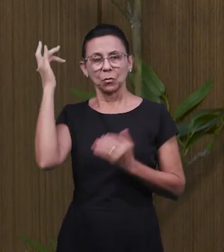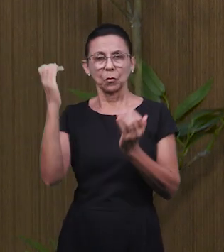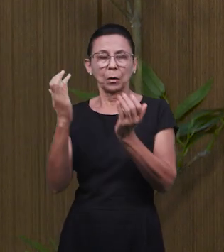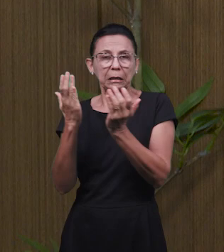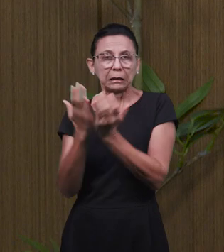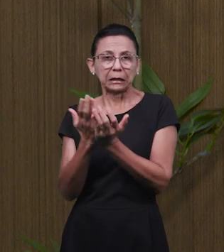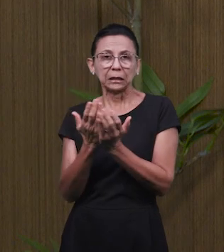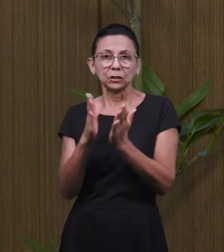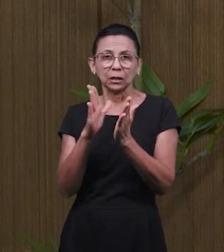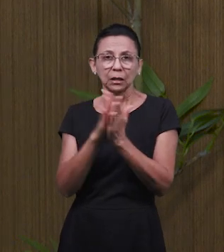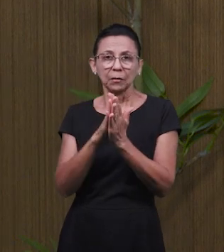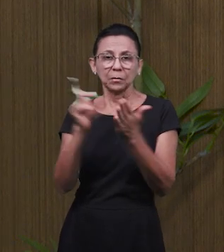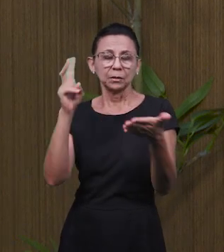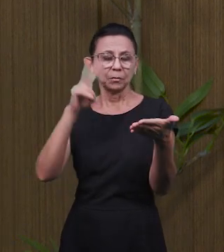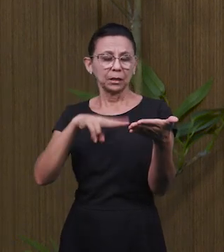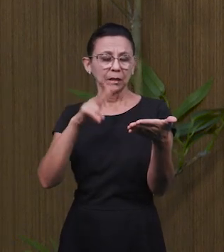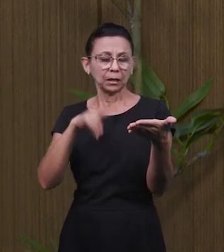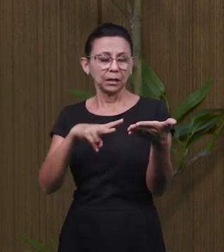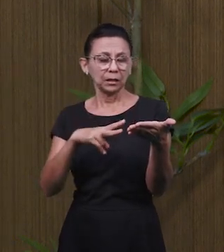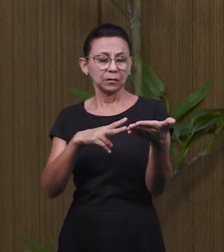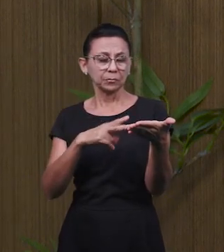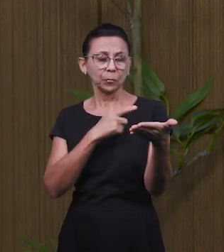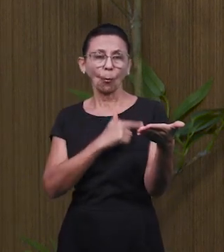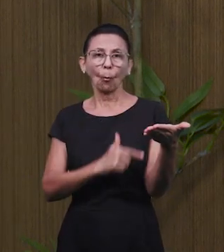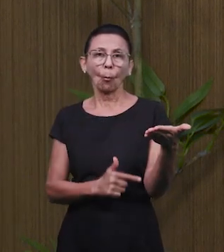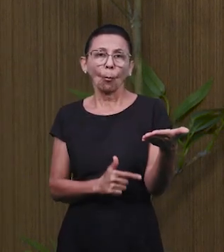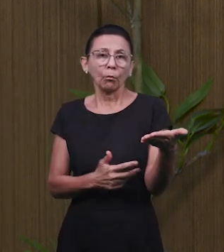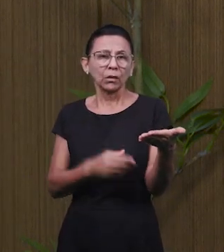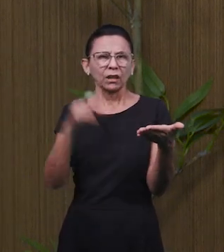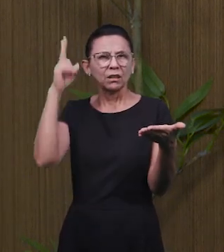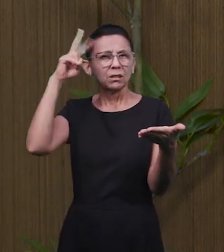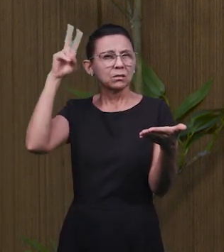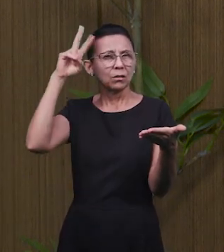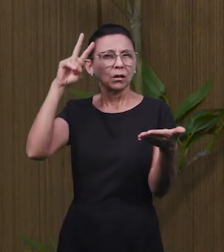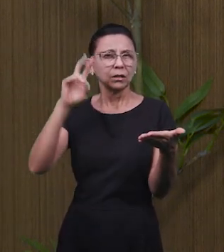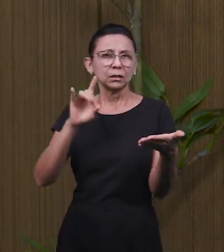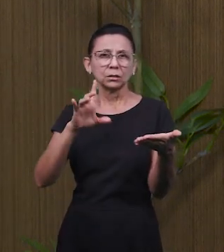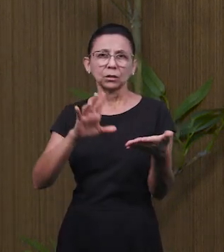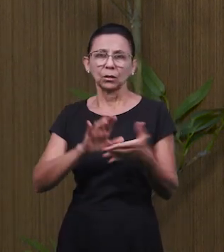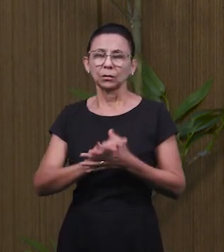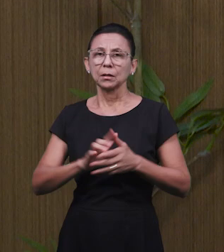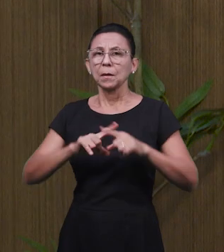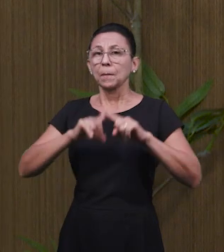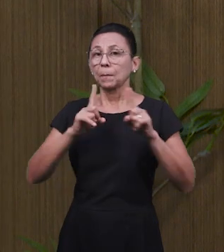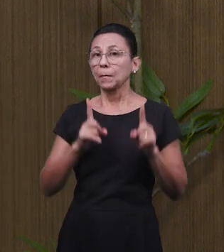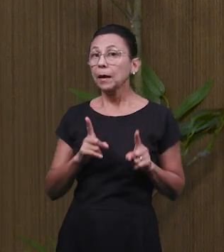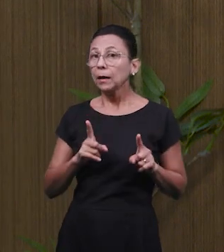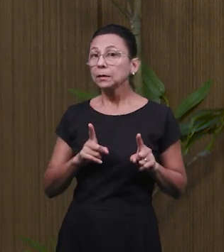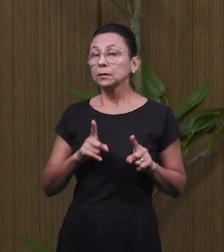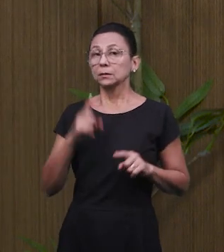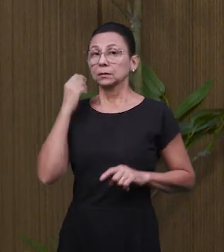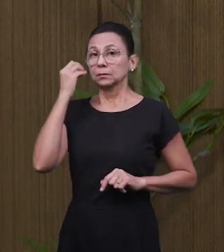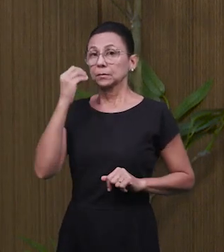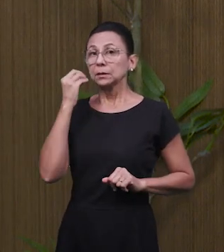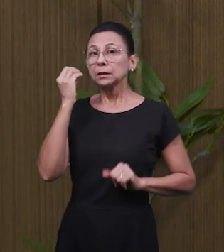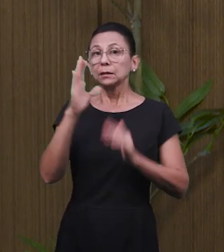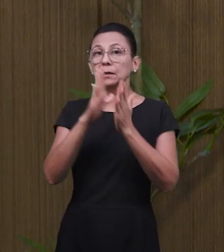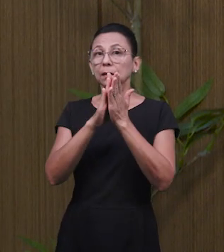qualquer, mas quando você lê a Bíblia e você ouve Jesus te falando através dela, numa consulta a